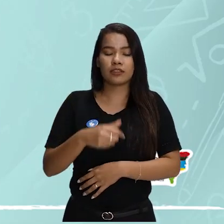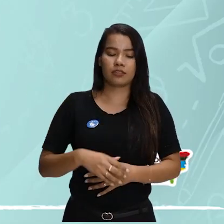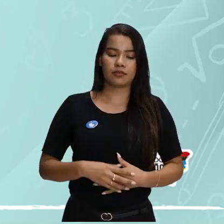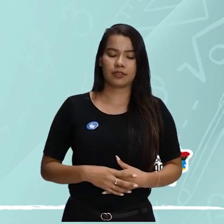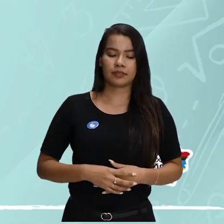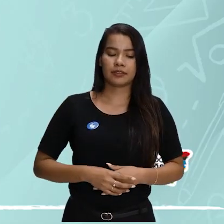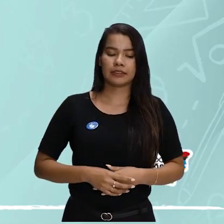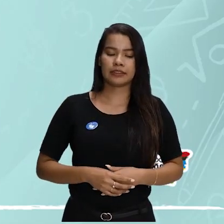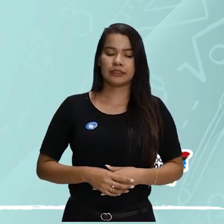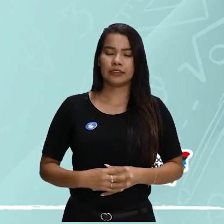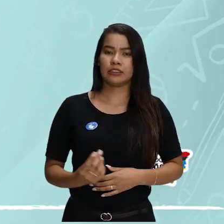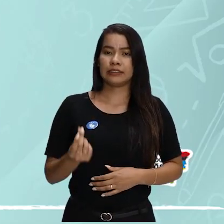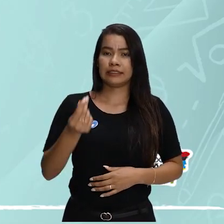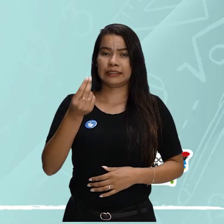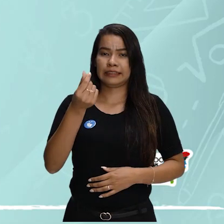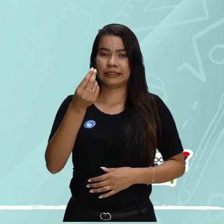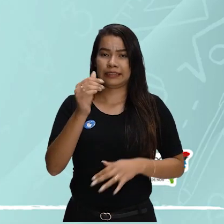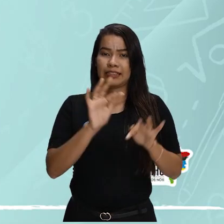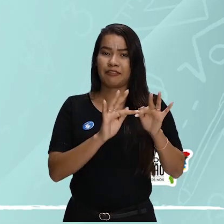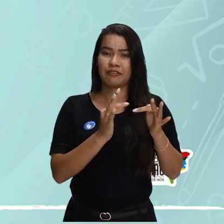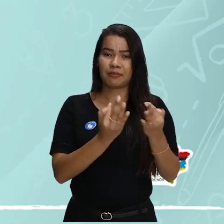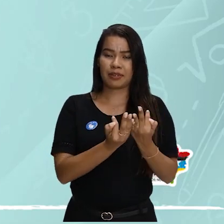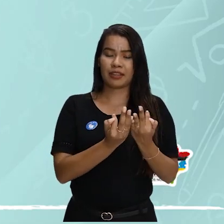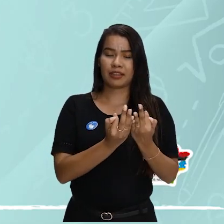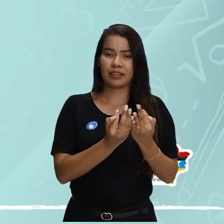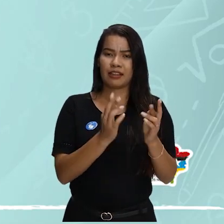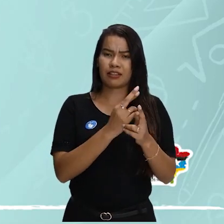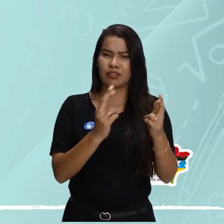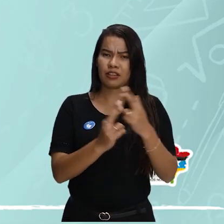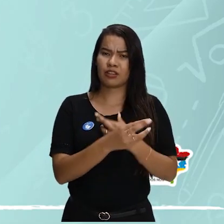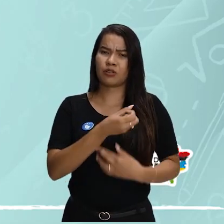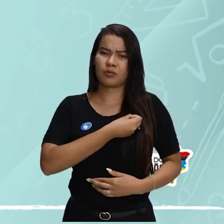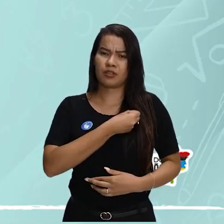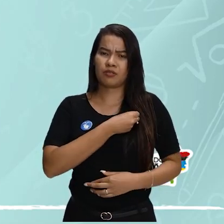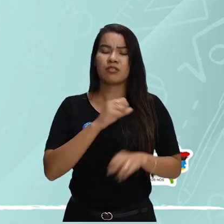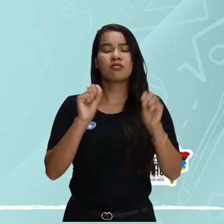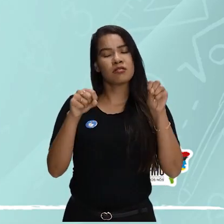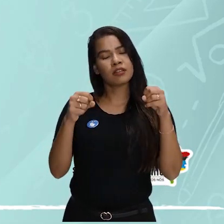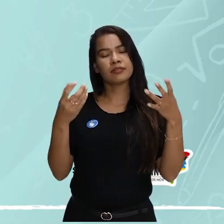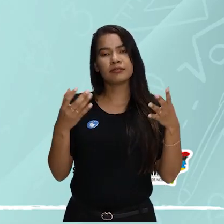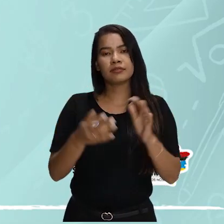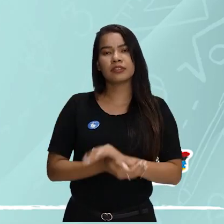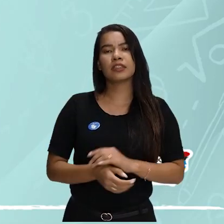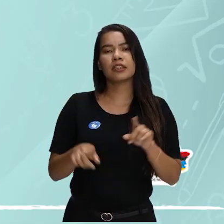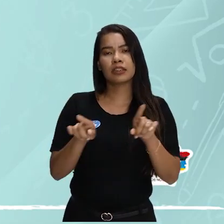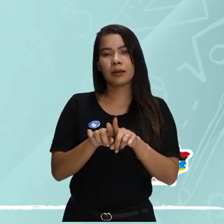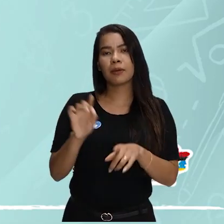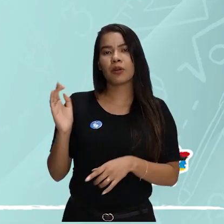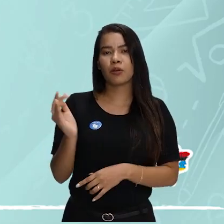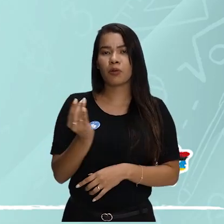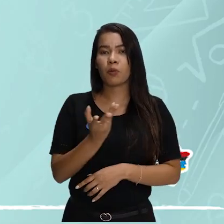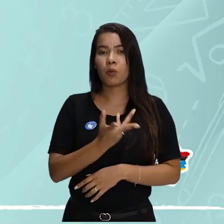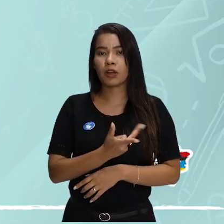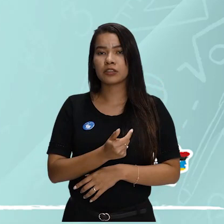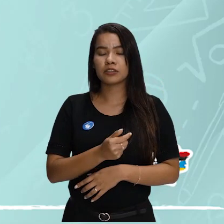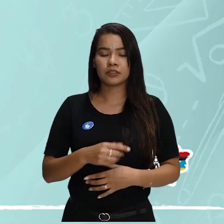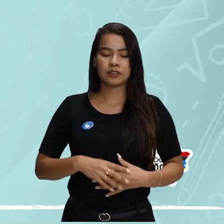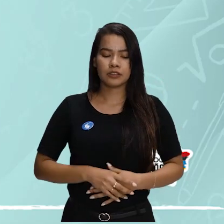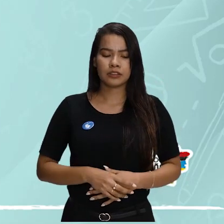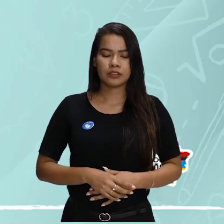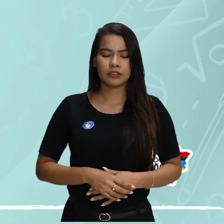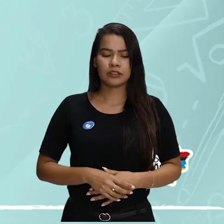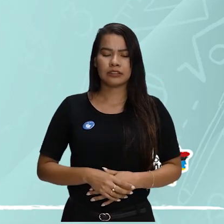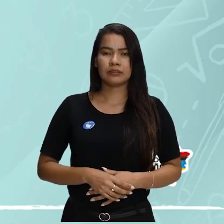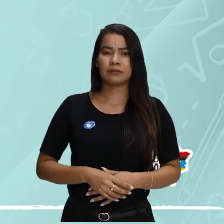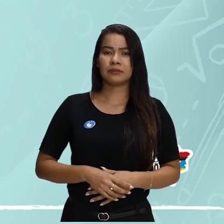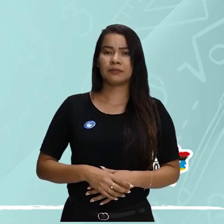Renda familiar tem a ver com número? Tem. Com quantidade? Tem. Então é quantitativo. Sexo